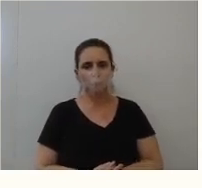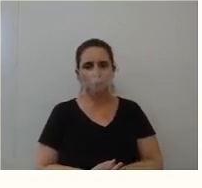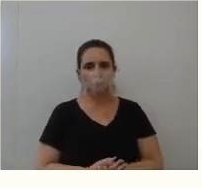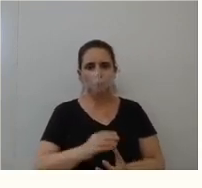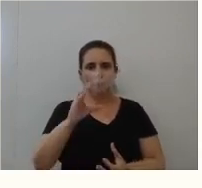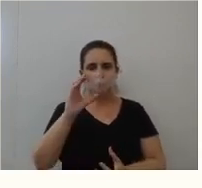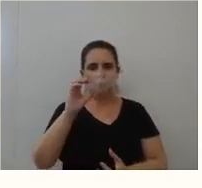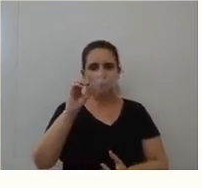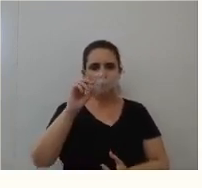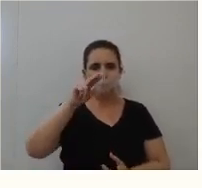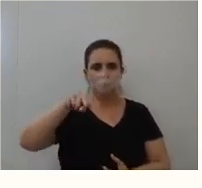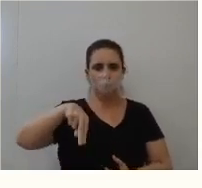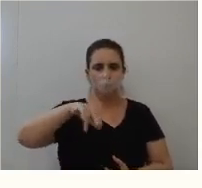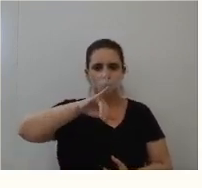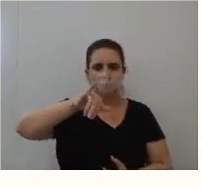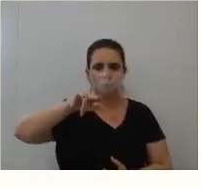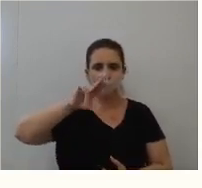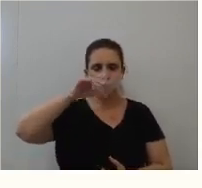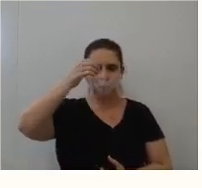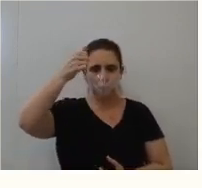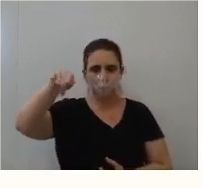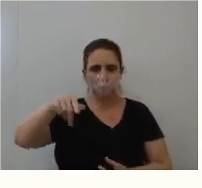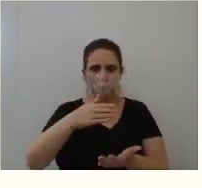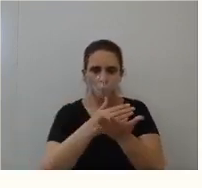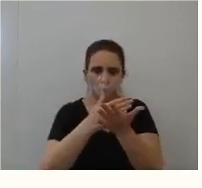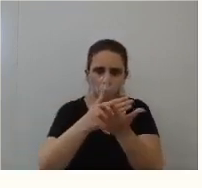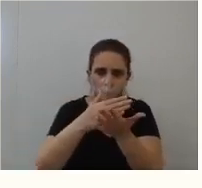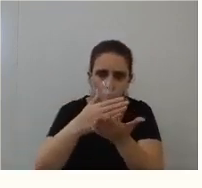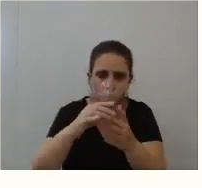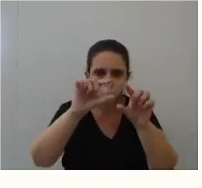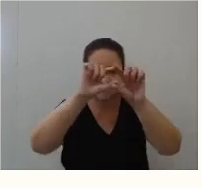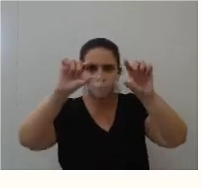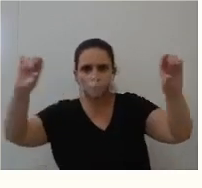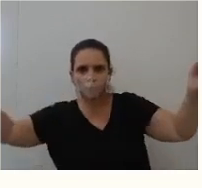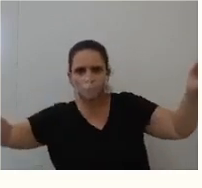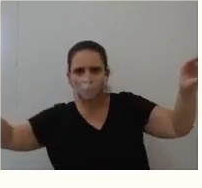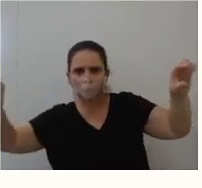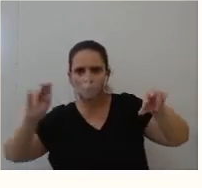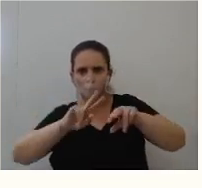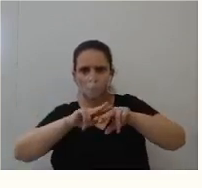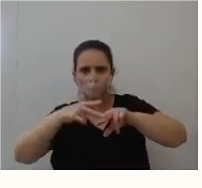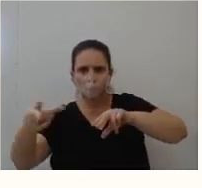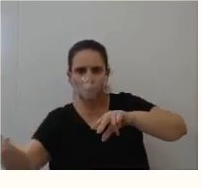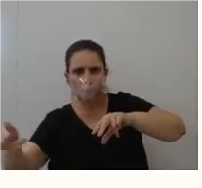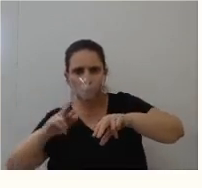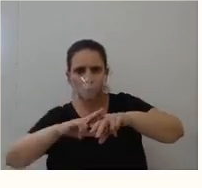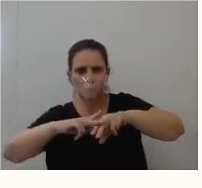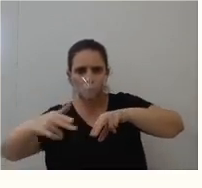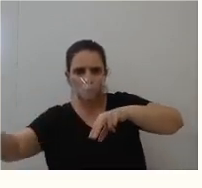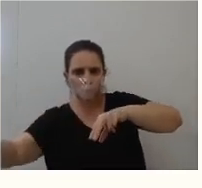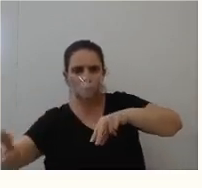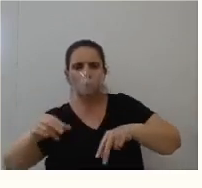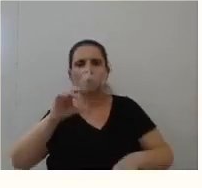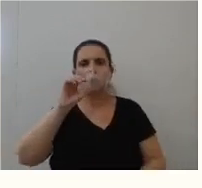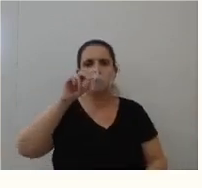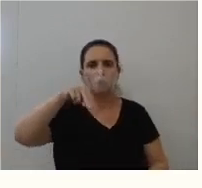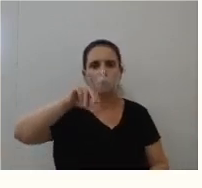conjunções consecutivas iniciam orações que exprimem consequência, que, precedido